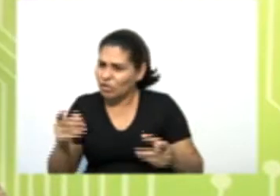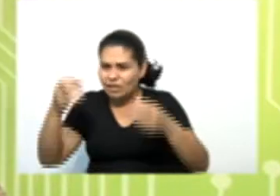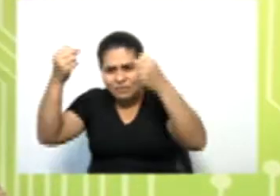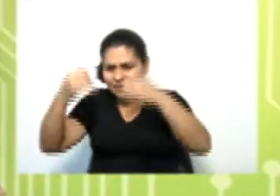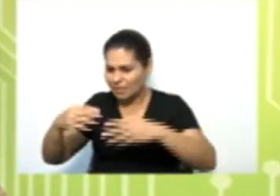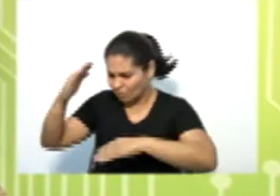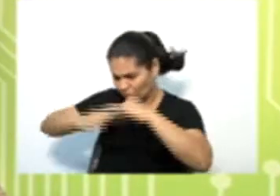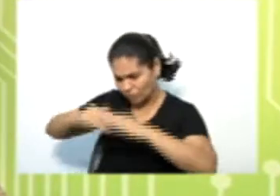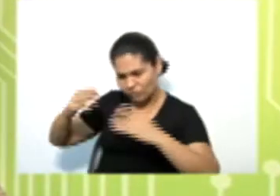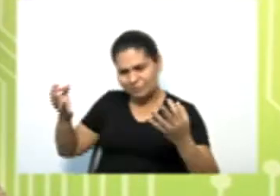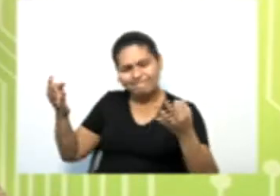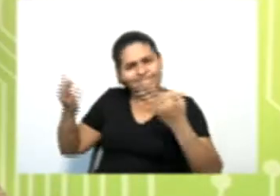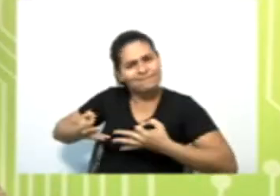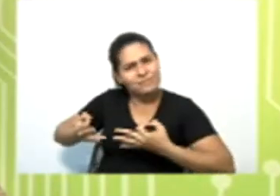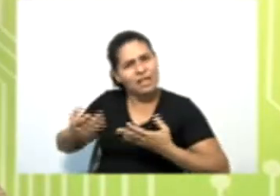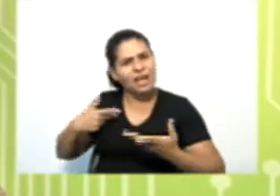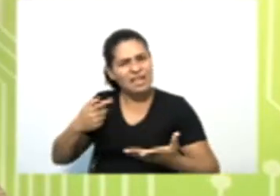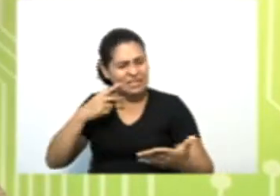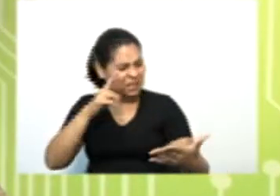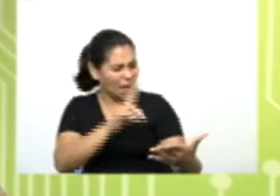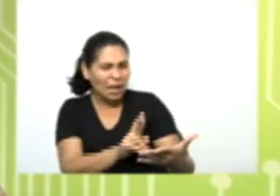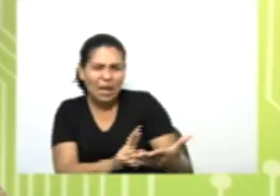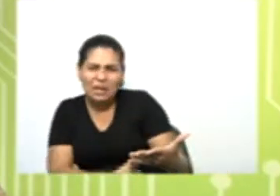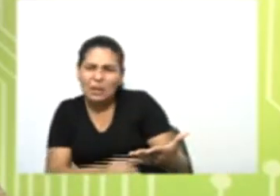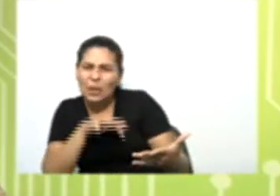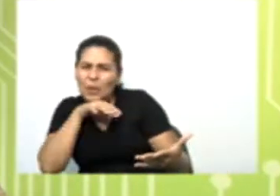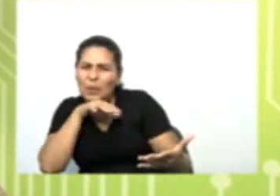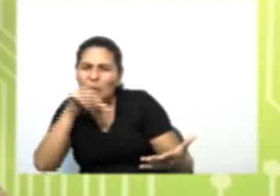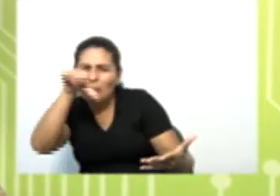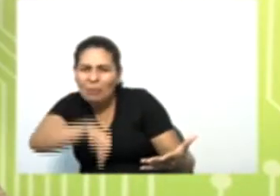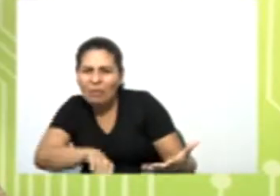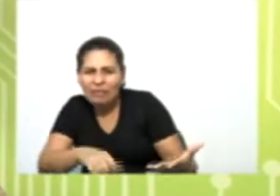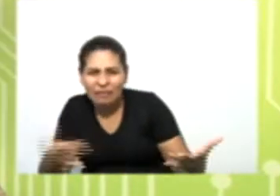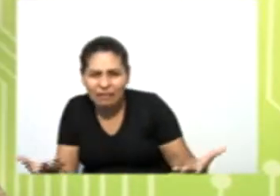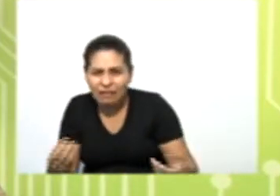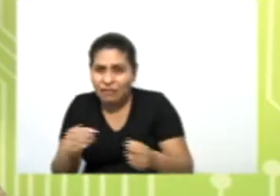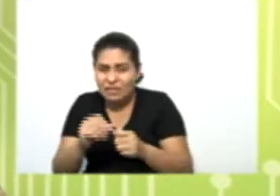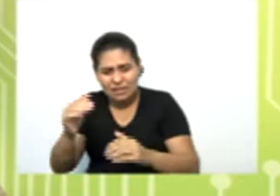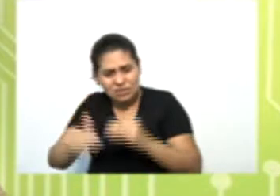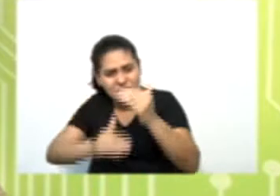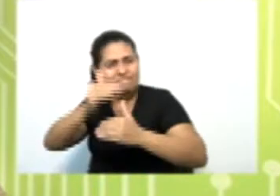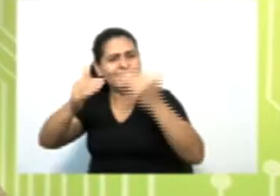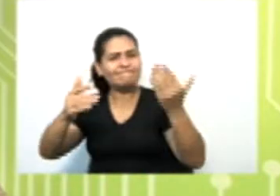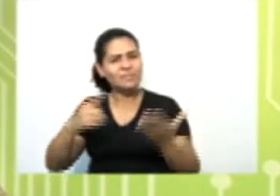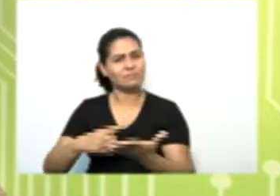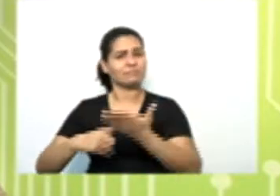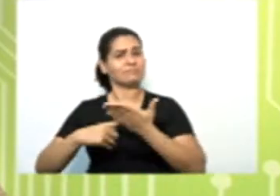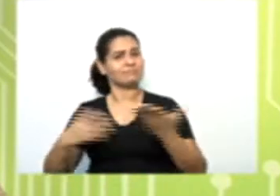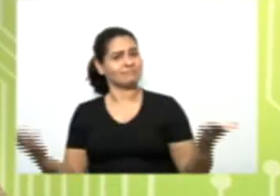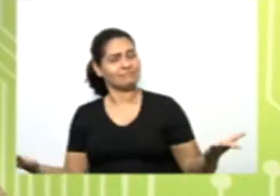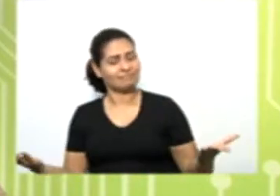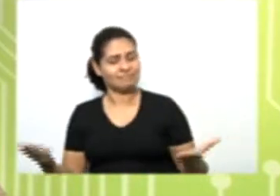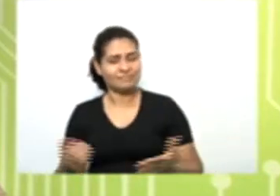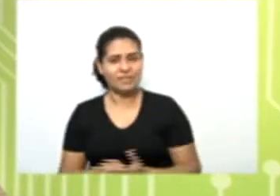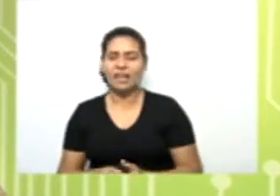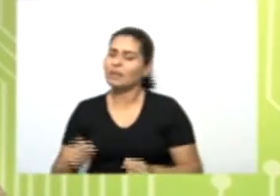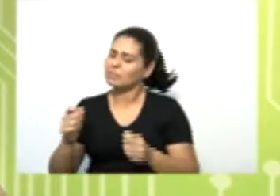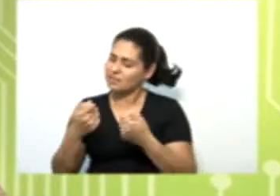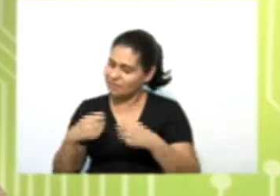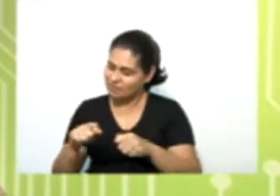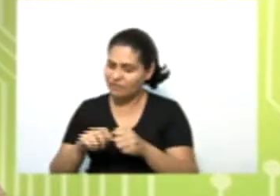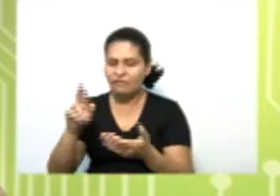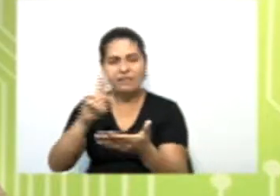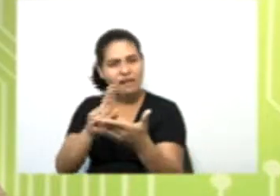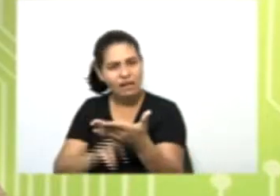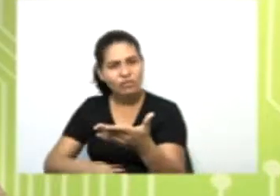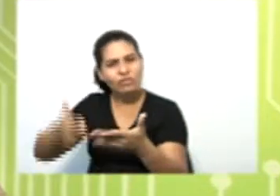seu profissionalismo, com o que você pode desenvolver, com aquilo que você tem a trazer aqui para a organização. Por favor, refaça